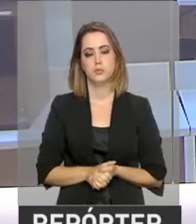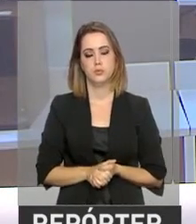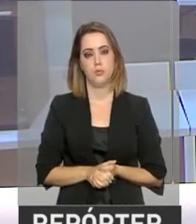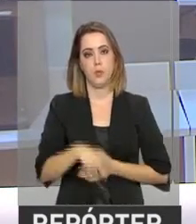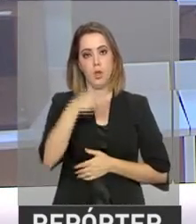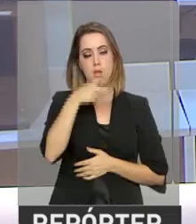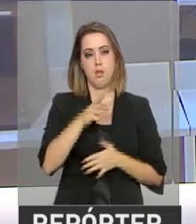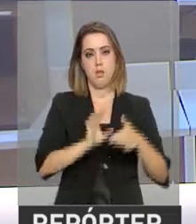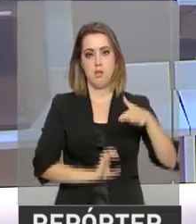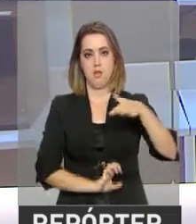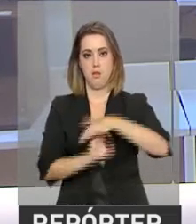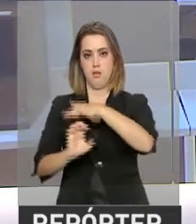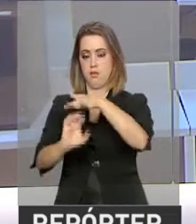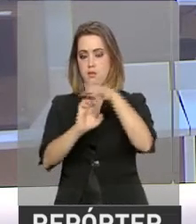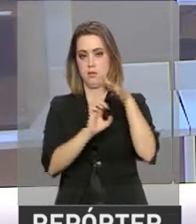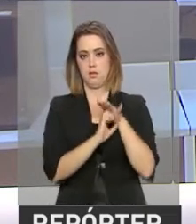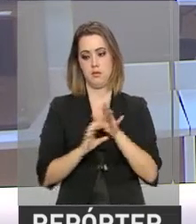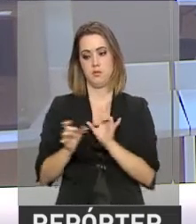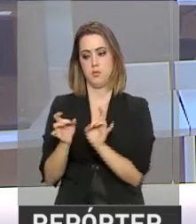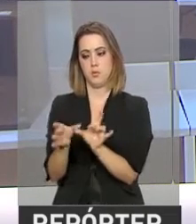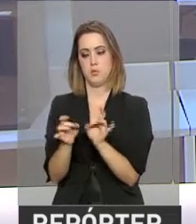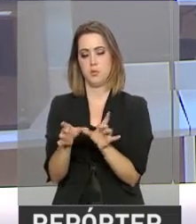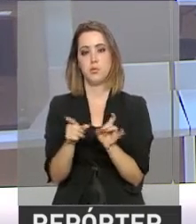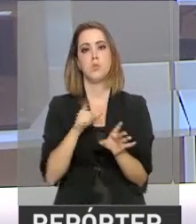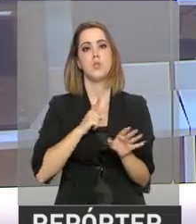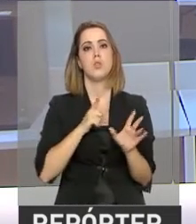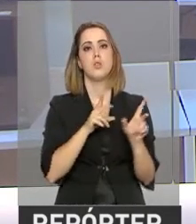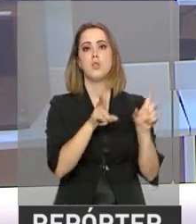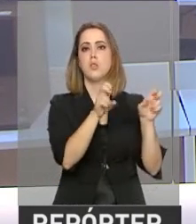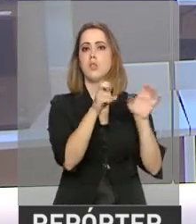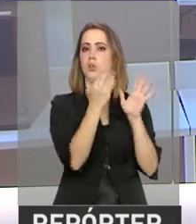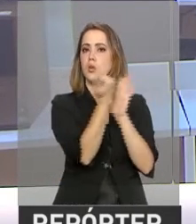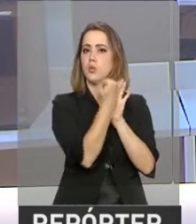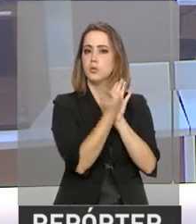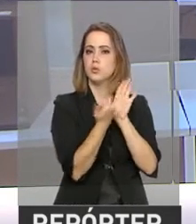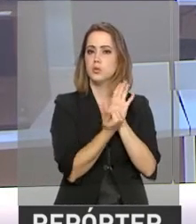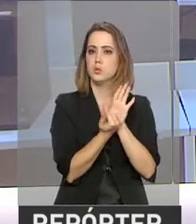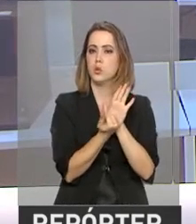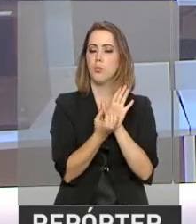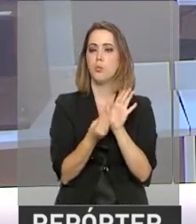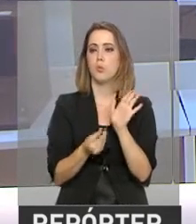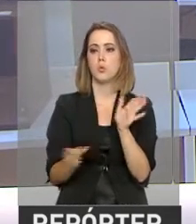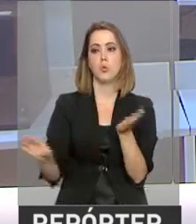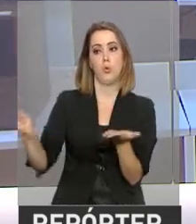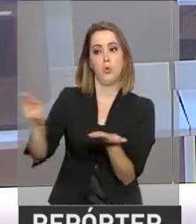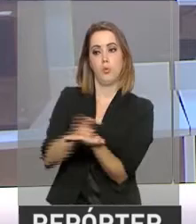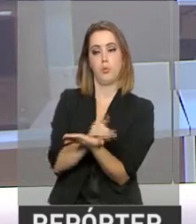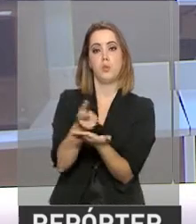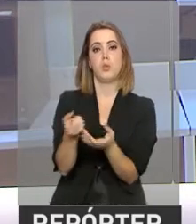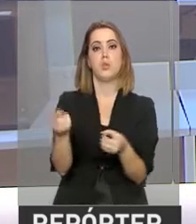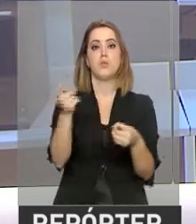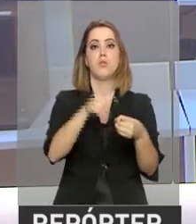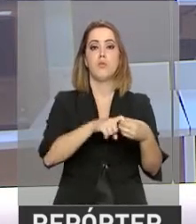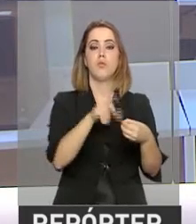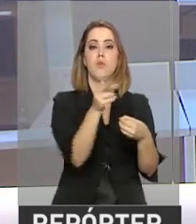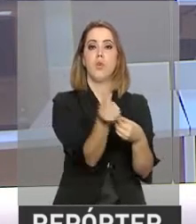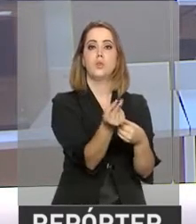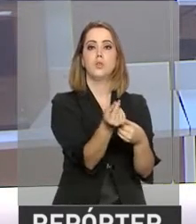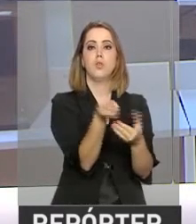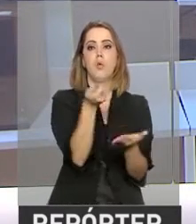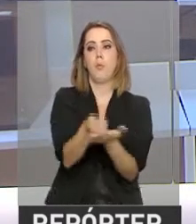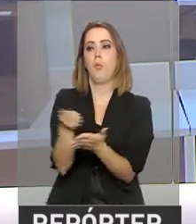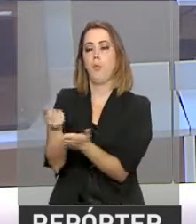exportadoras contam com um programa que devolve parte do valor exportado em produtos manufaturados via créditos do pis e do cofins